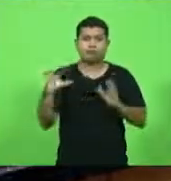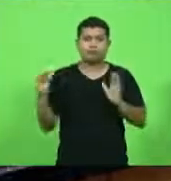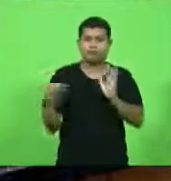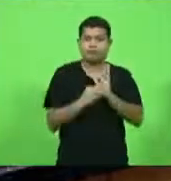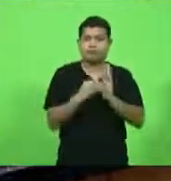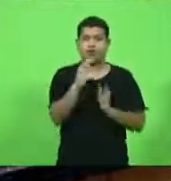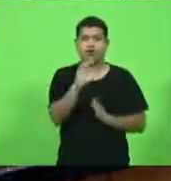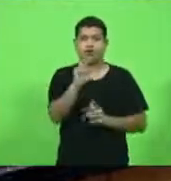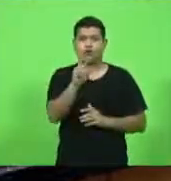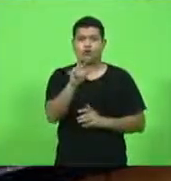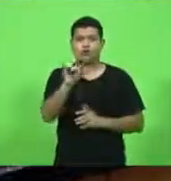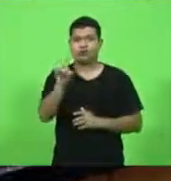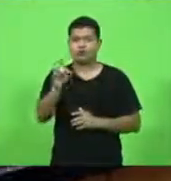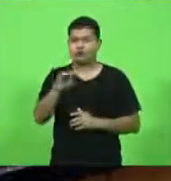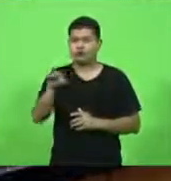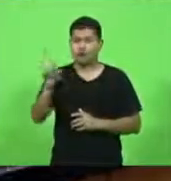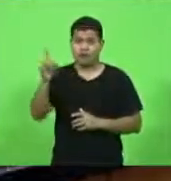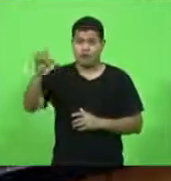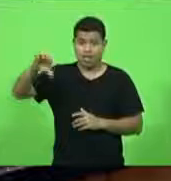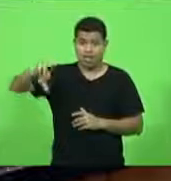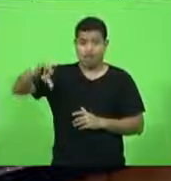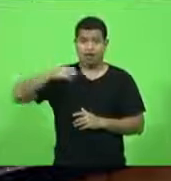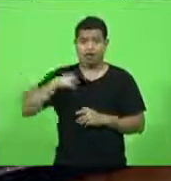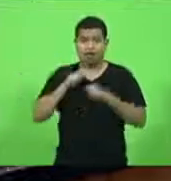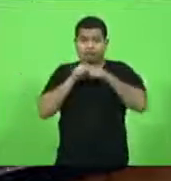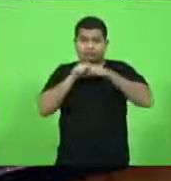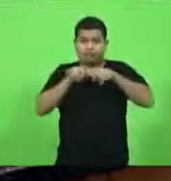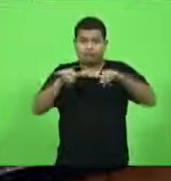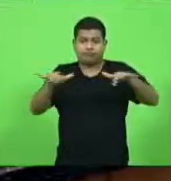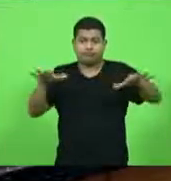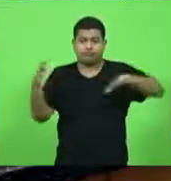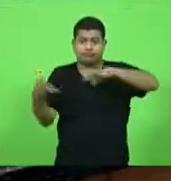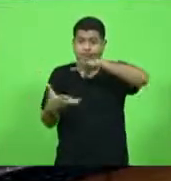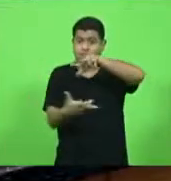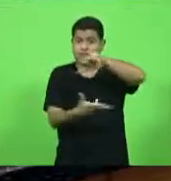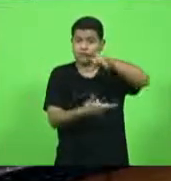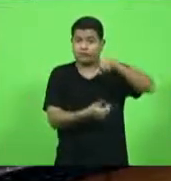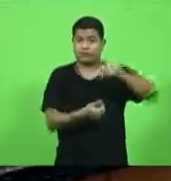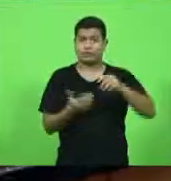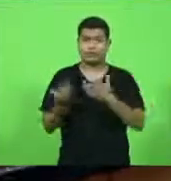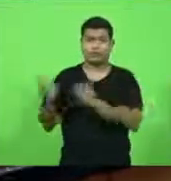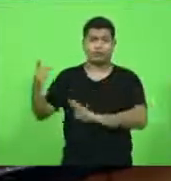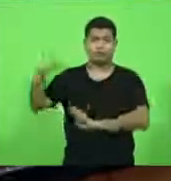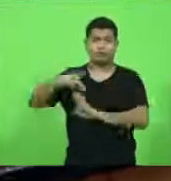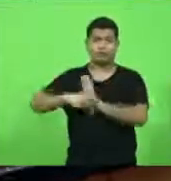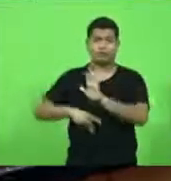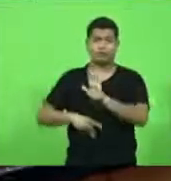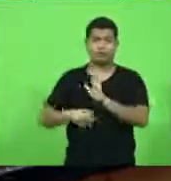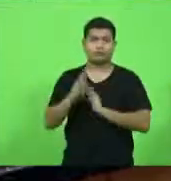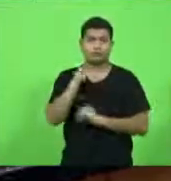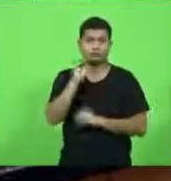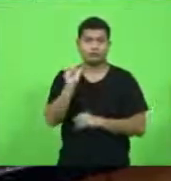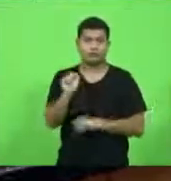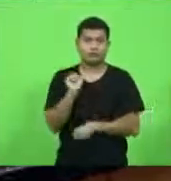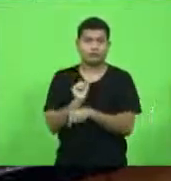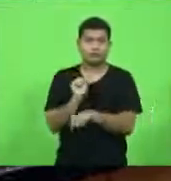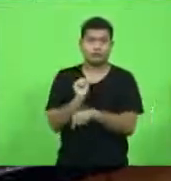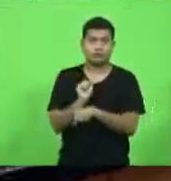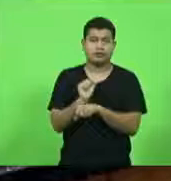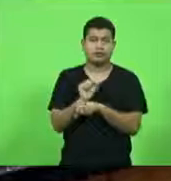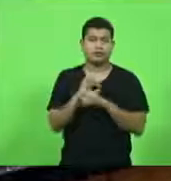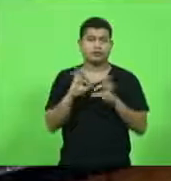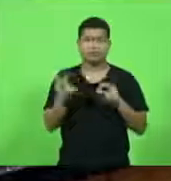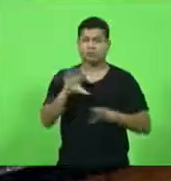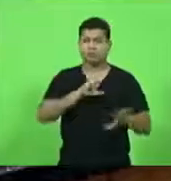se espalhou pelo mundo. Olha só, e o projeto do Bruno está lá. E foi, todo mundo pegou,